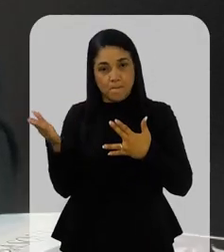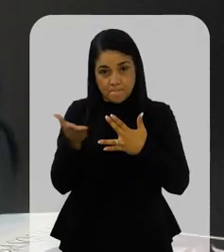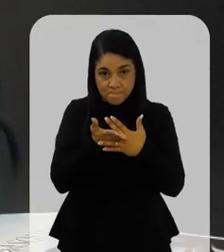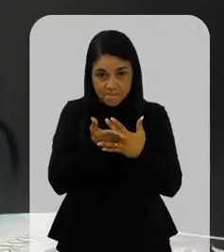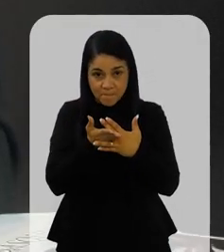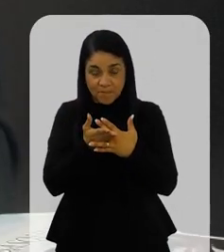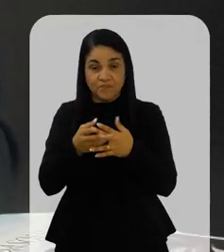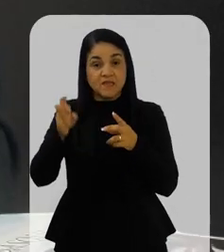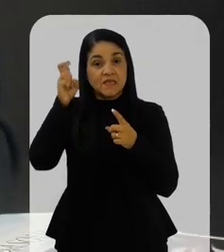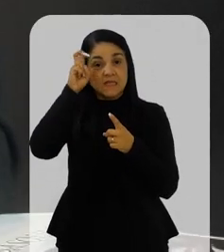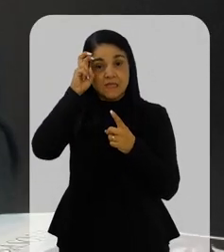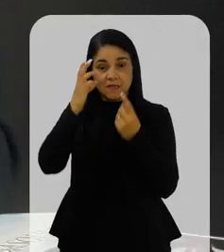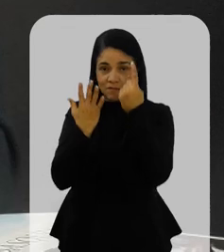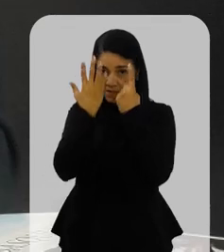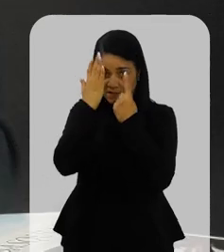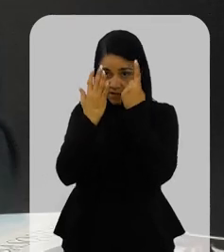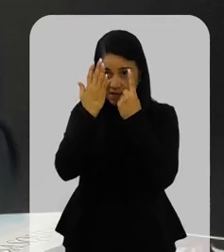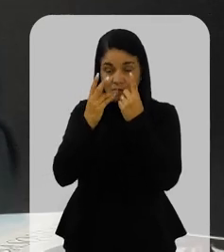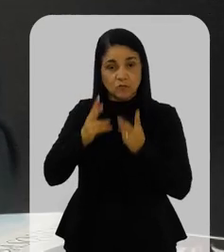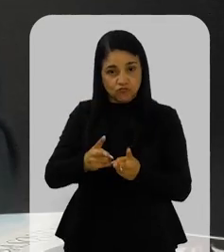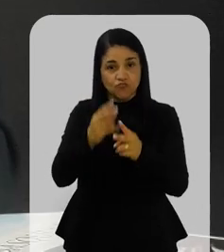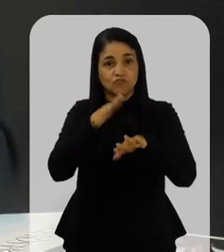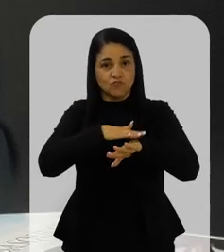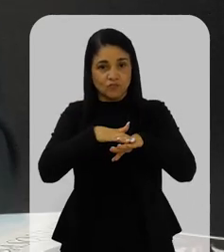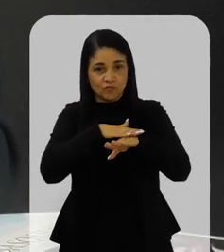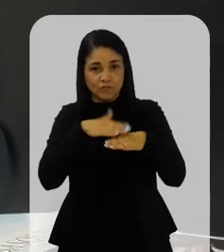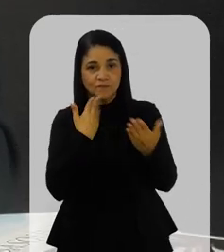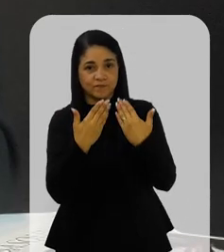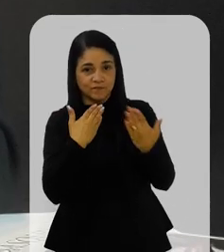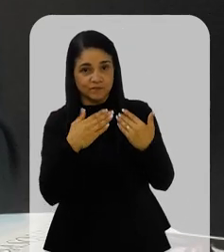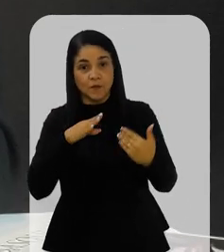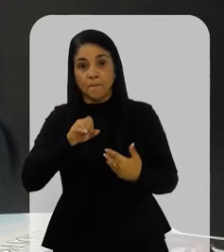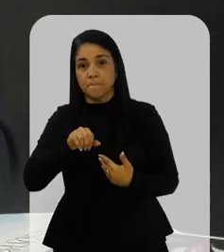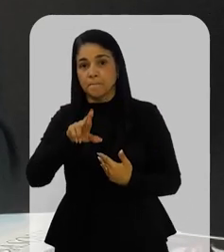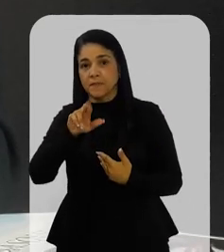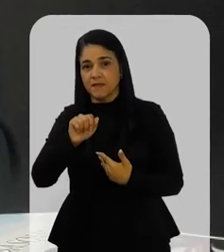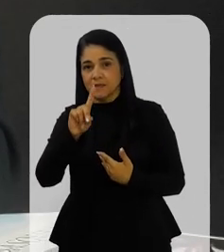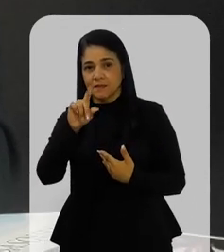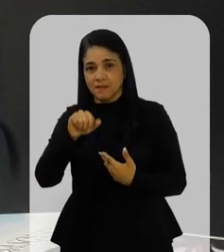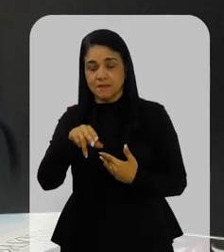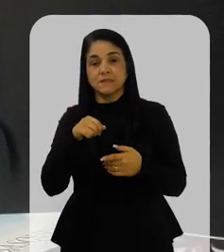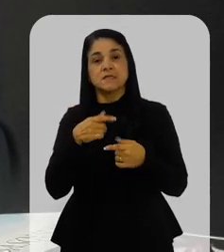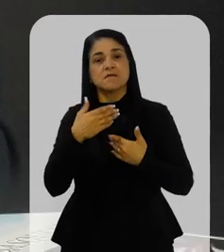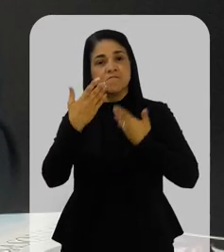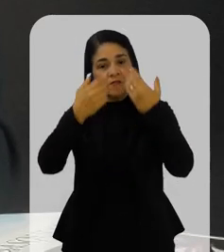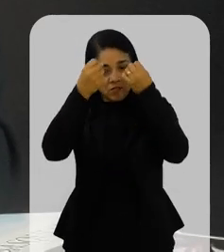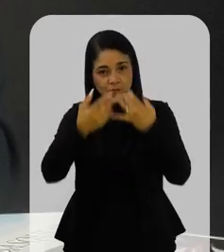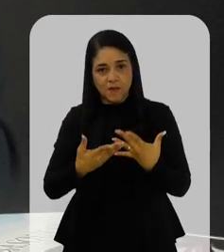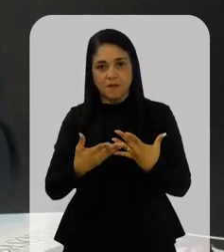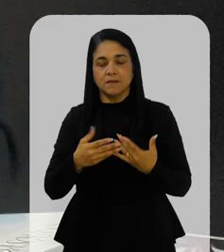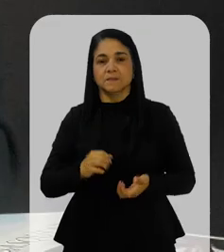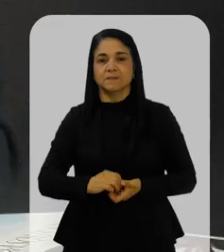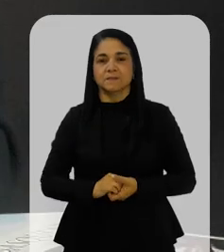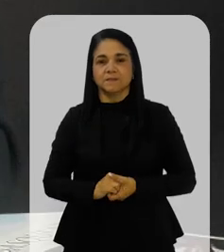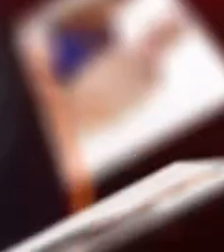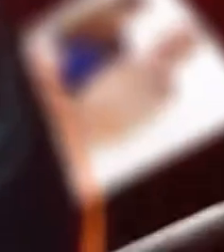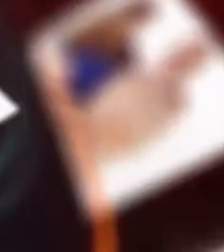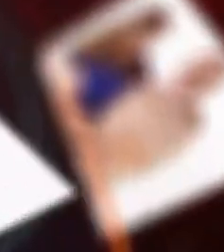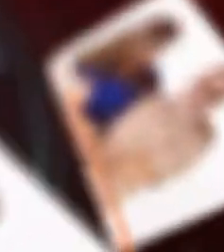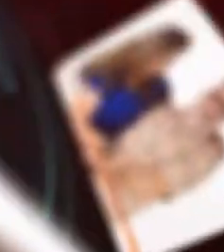um breve intervalo. Voltamos com o Quintas com Quintais e eu sigo conversando com o Bira Dense. E dessa vez vamos falar, sabe o quê? De Joãozinho